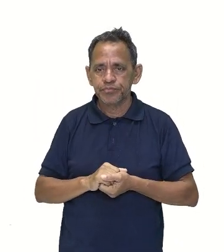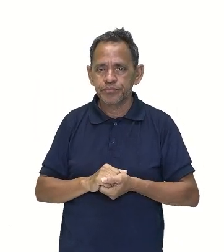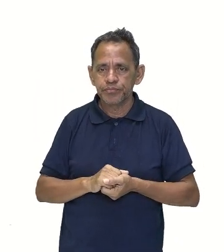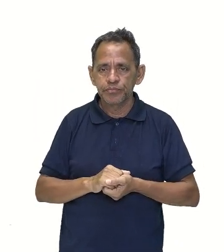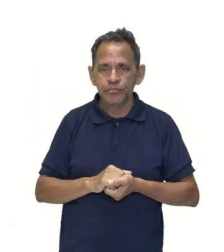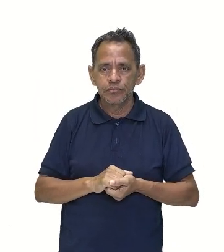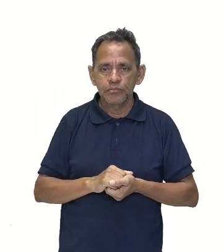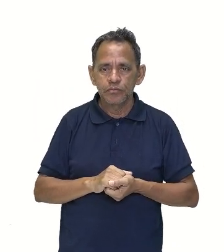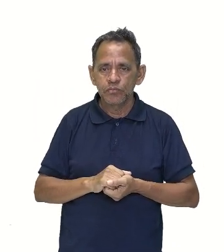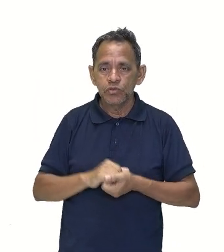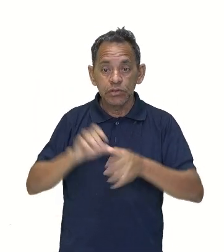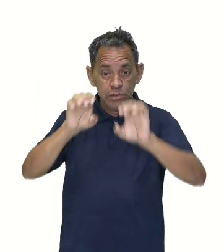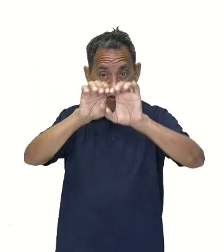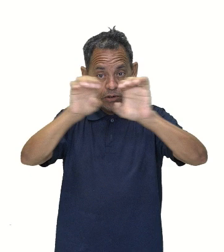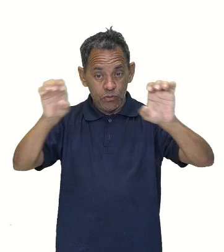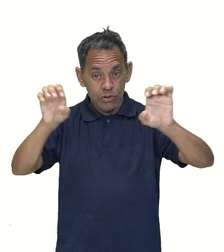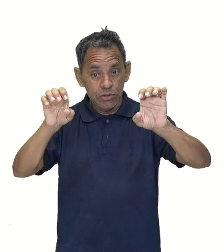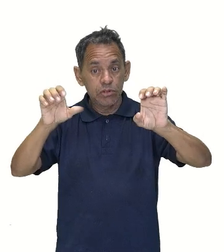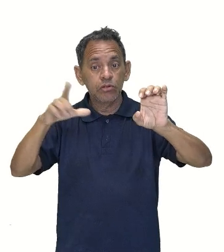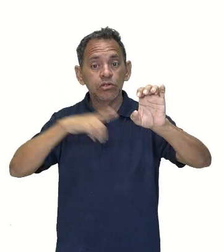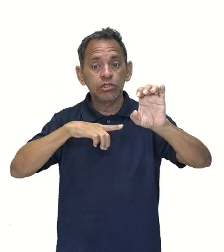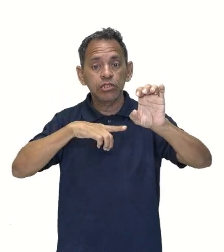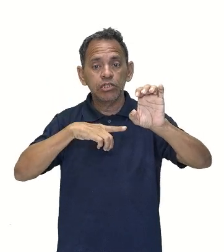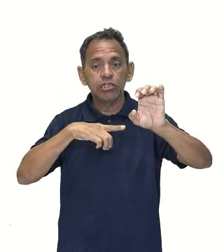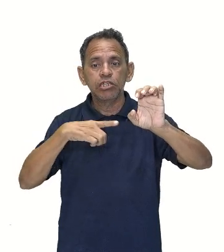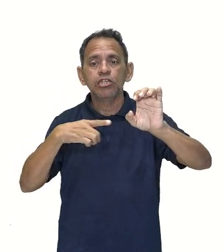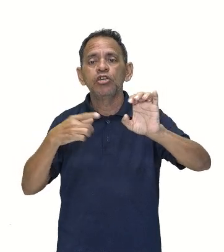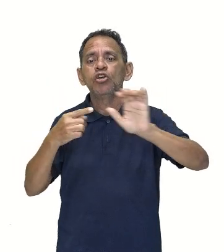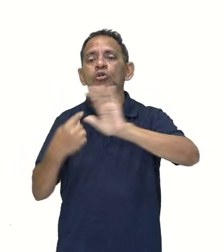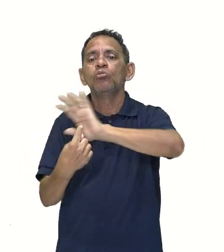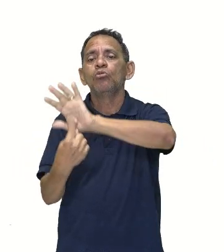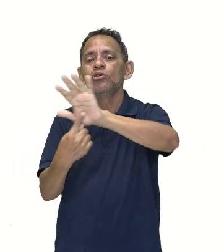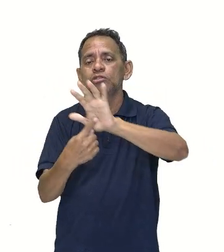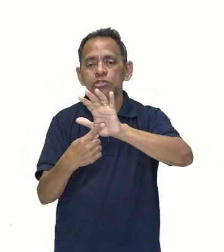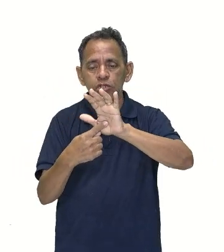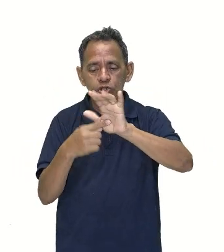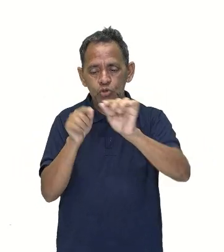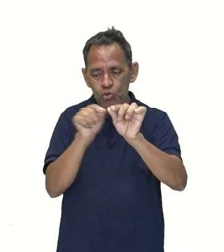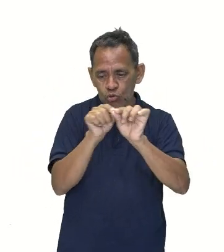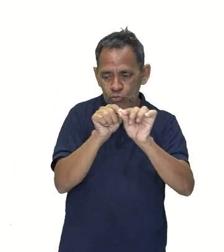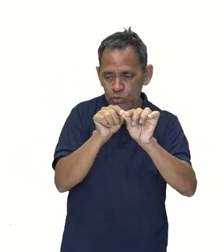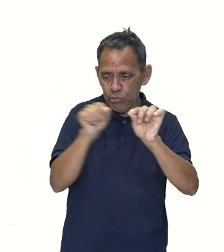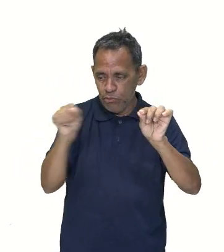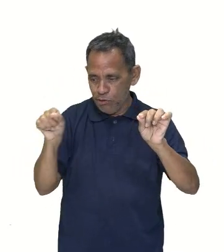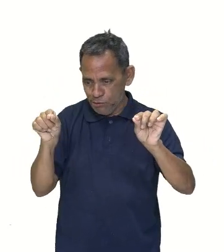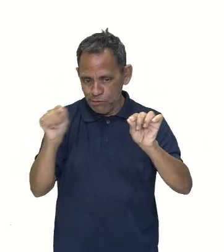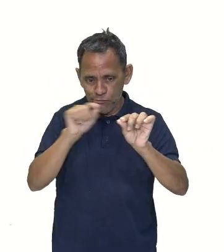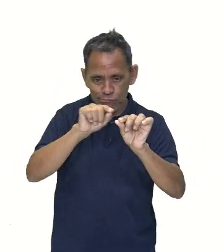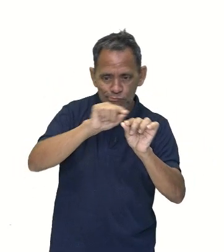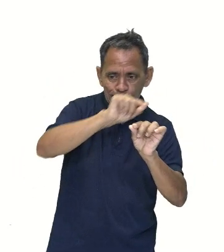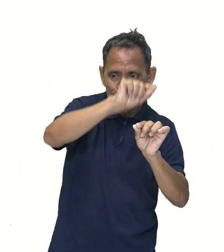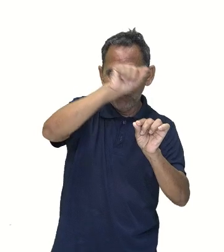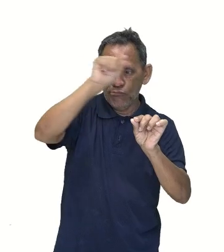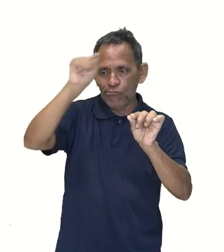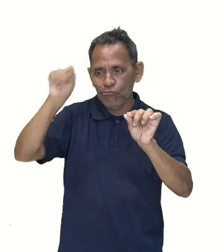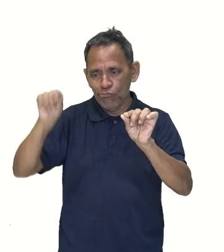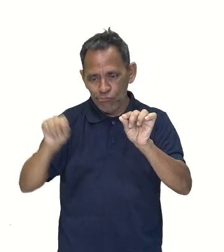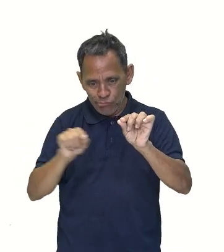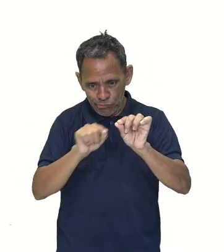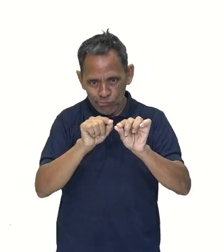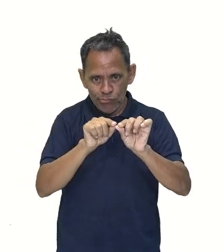na questão vem apresentando o comprimento da circunferência, então tem aqui a circunferência,